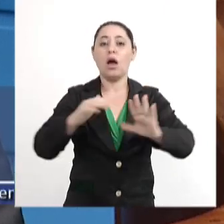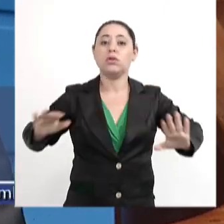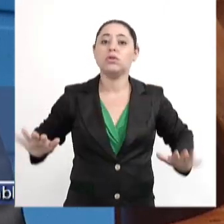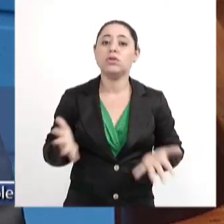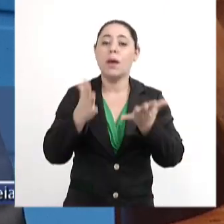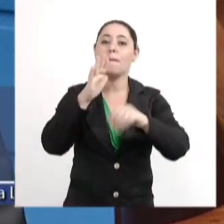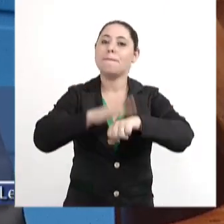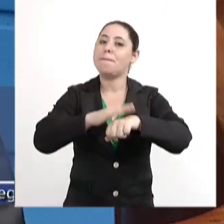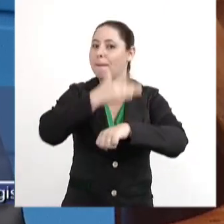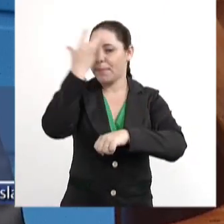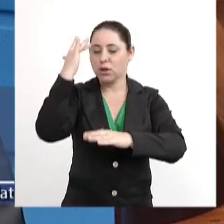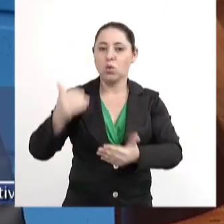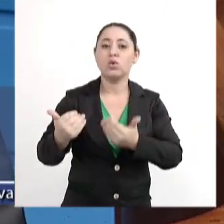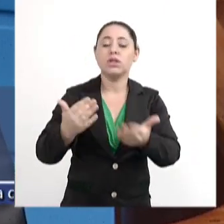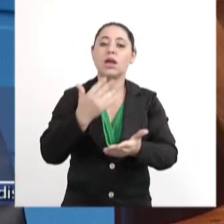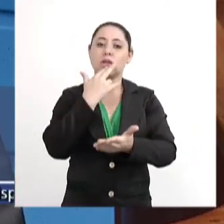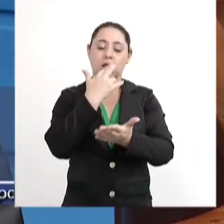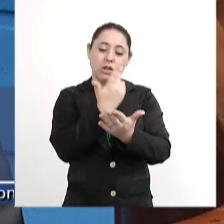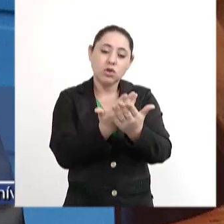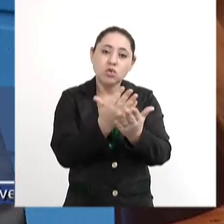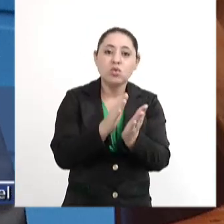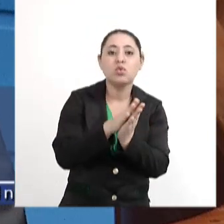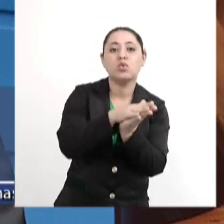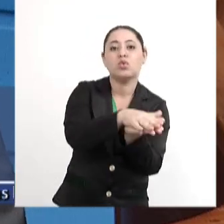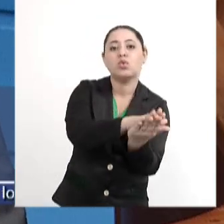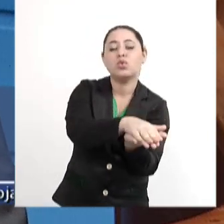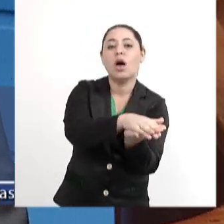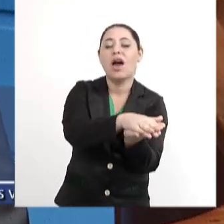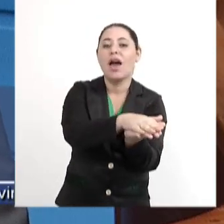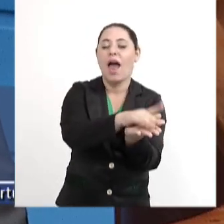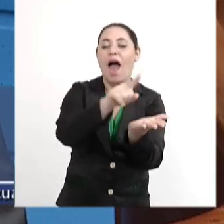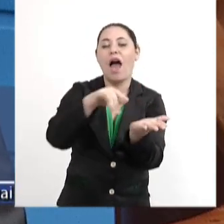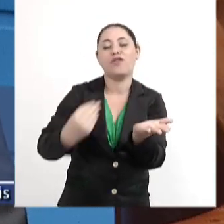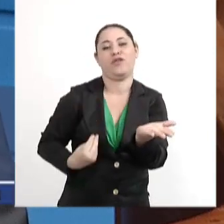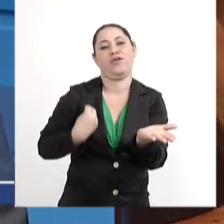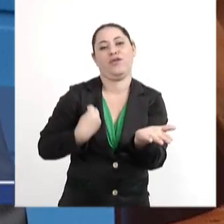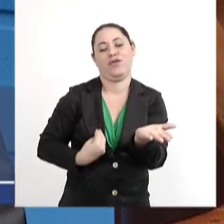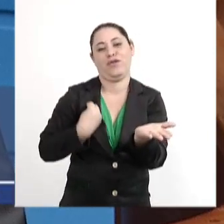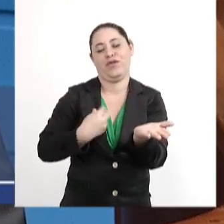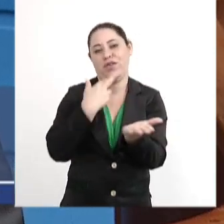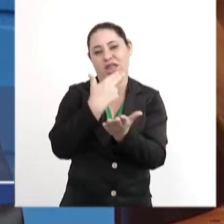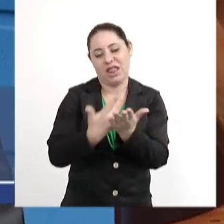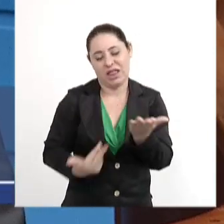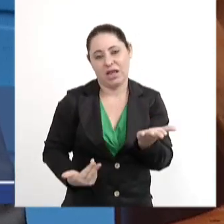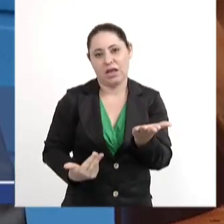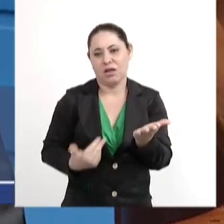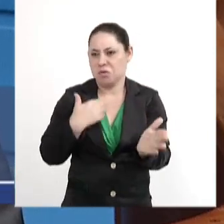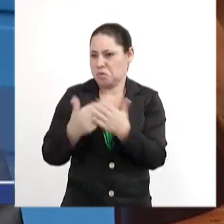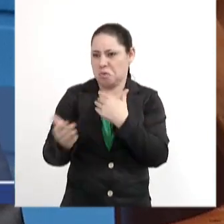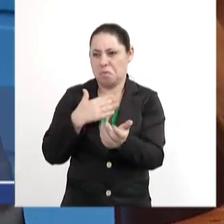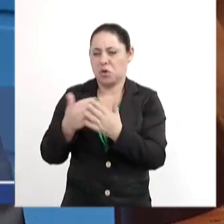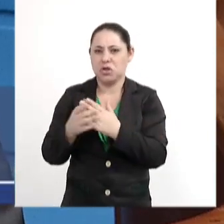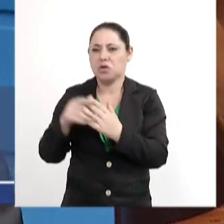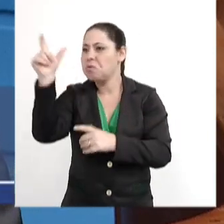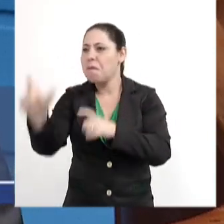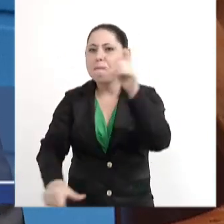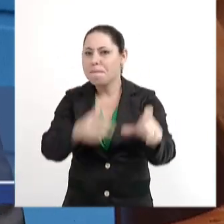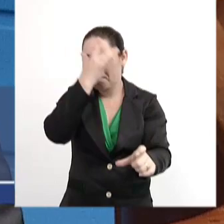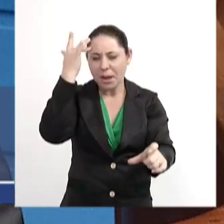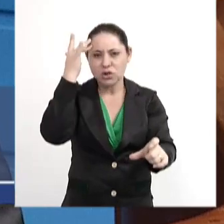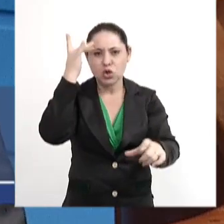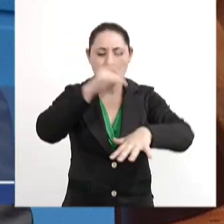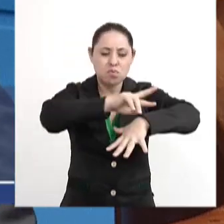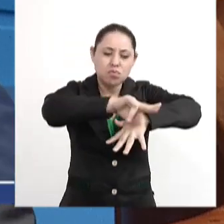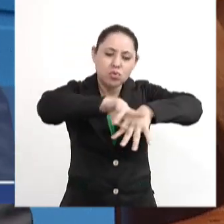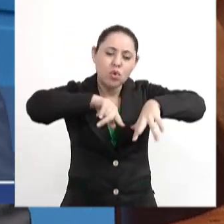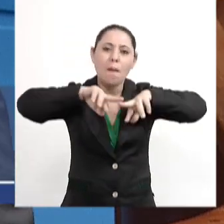mais pessoas doem sangue. O sangue é vida, não importa de qual veia e de qual